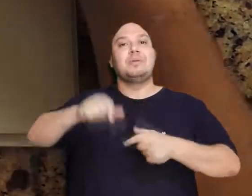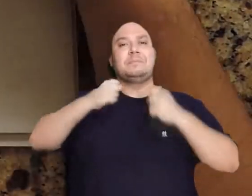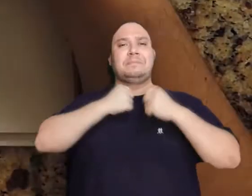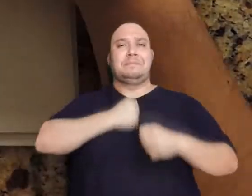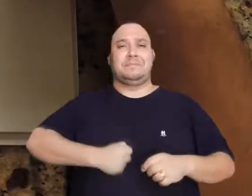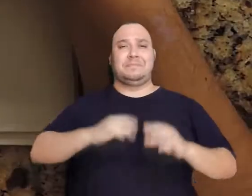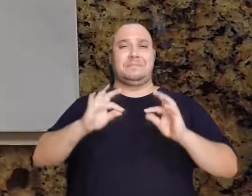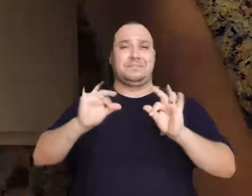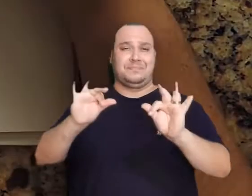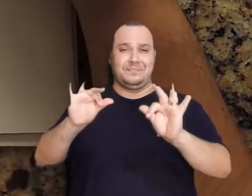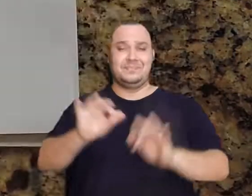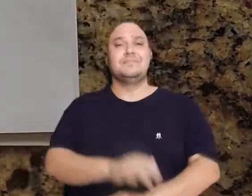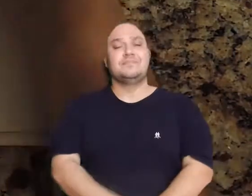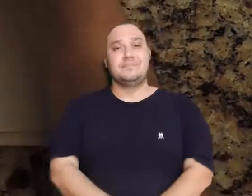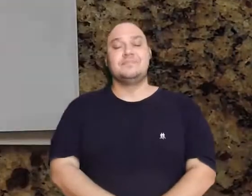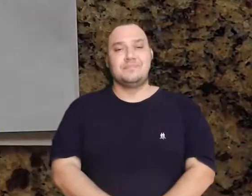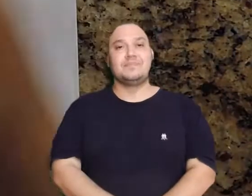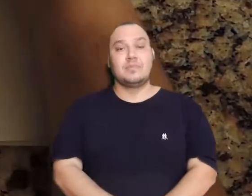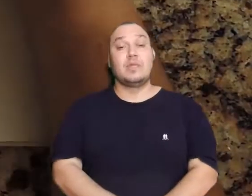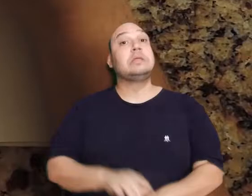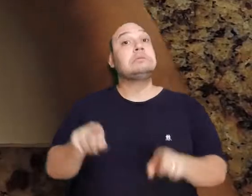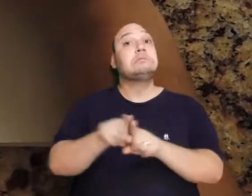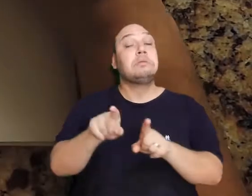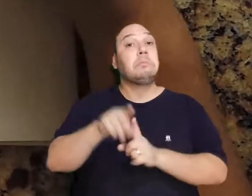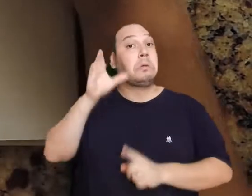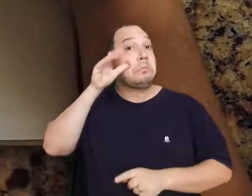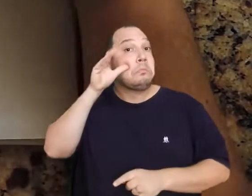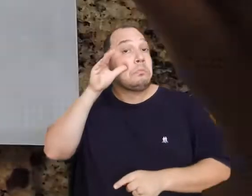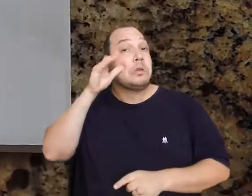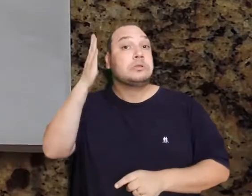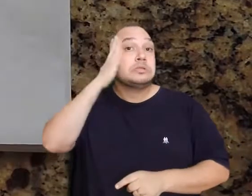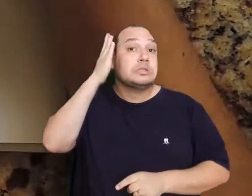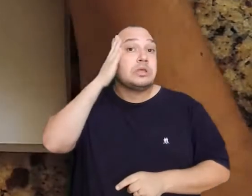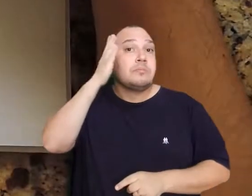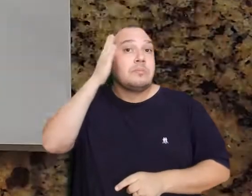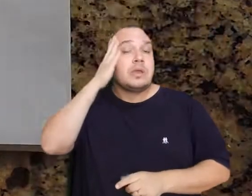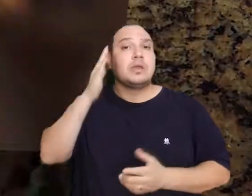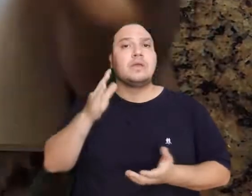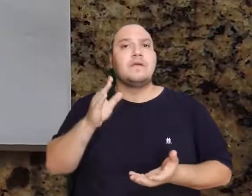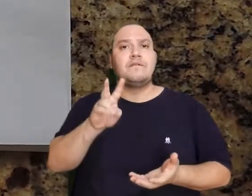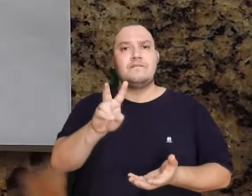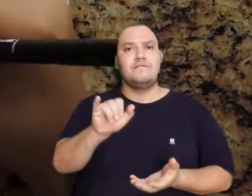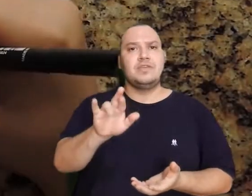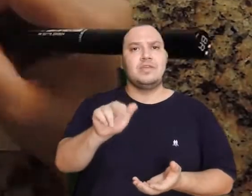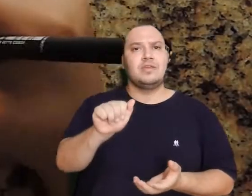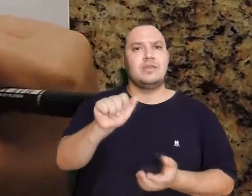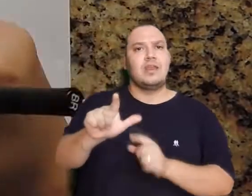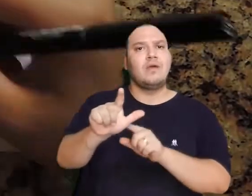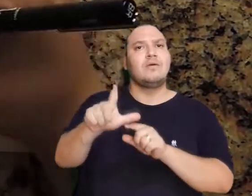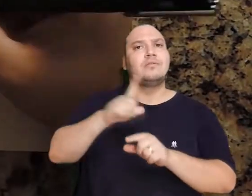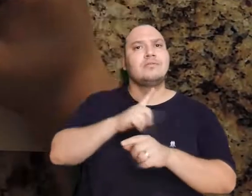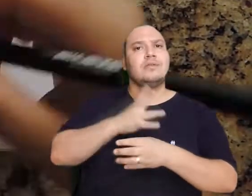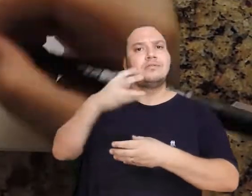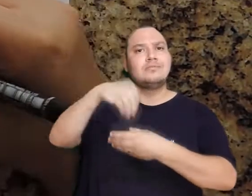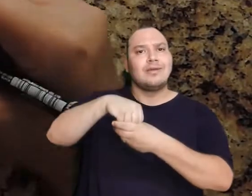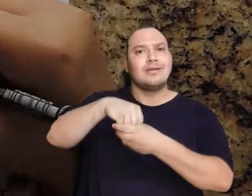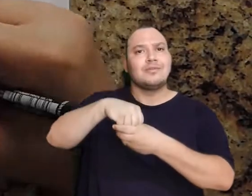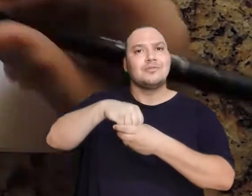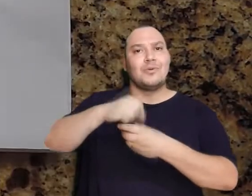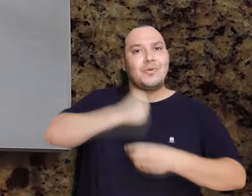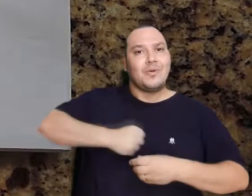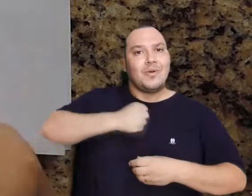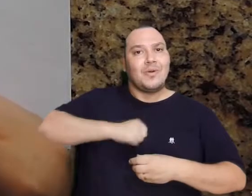apresentaram diarreia. Também é curioso saber que RNA viral e vírus inteiros já